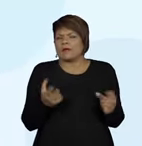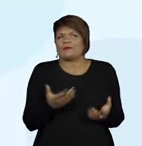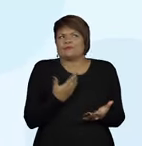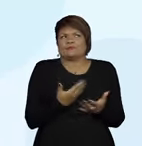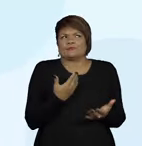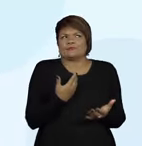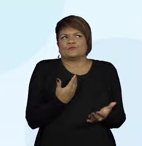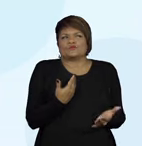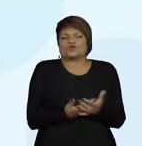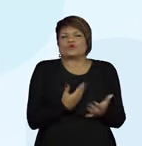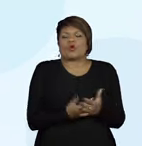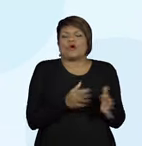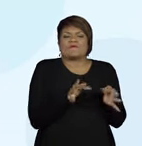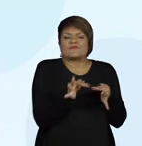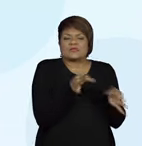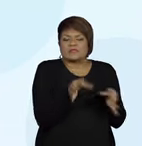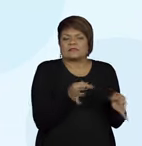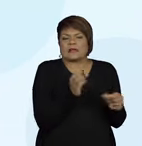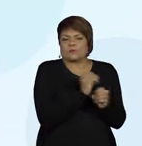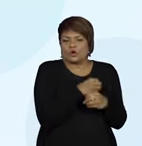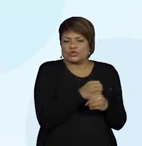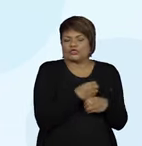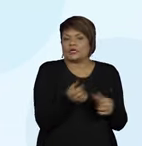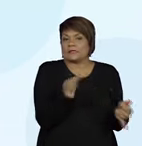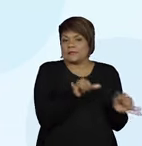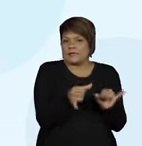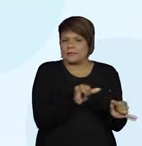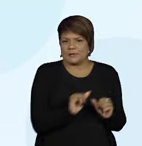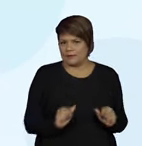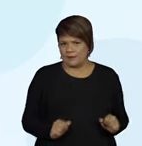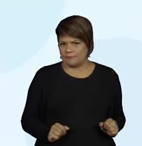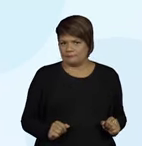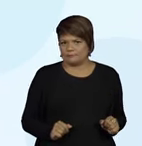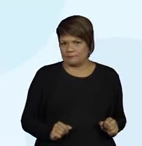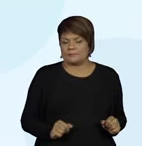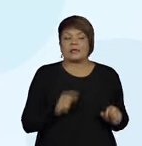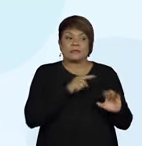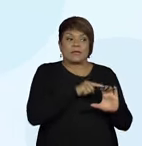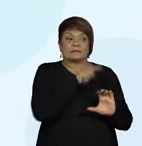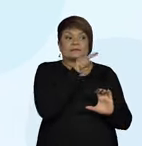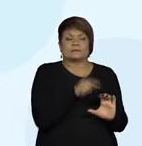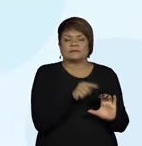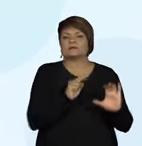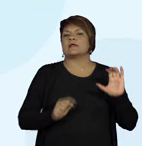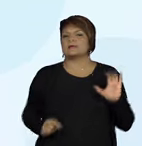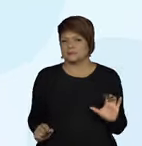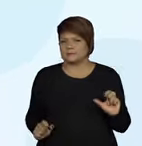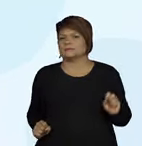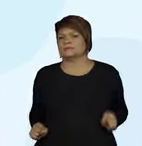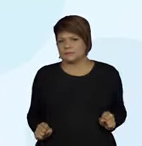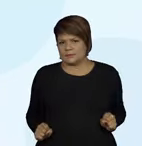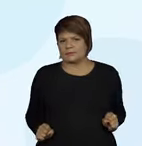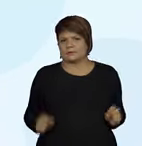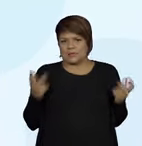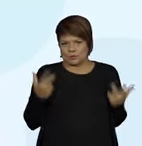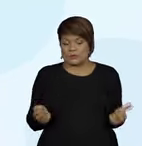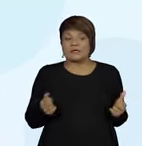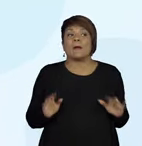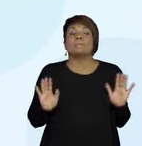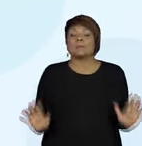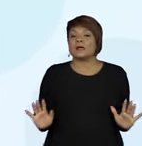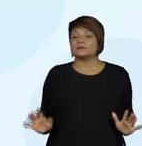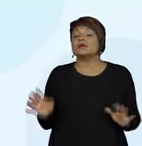física, química, biologia, que são faculdades de ciências, né? Naturais. Eles